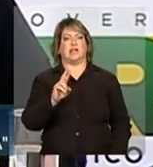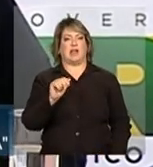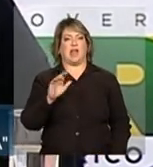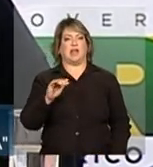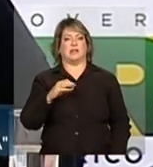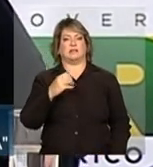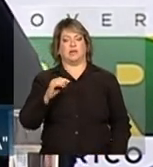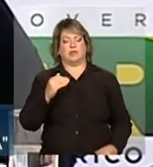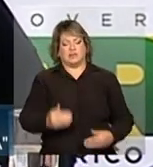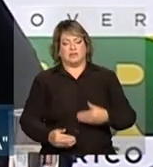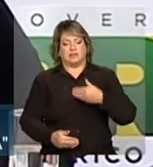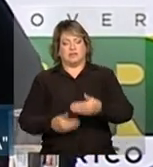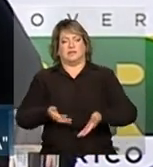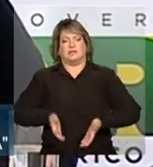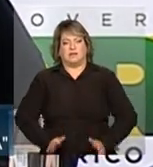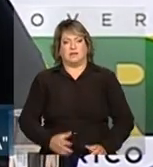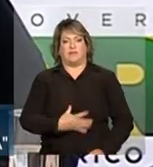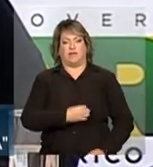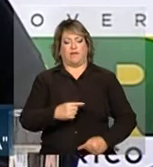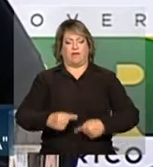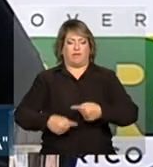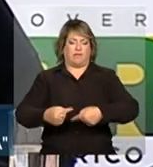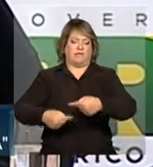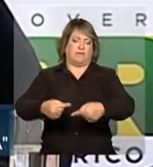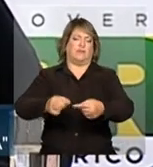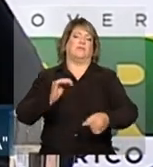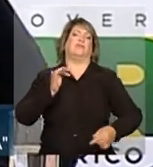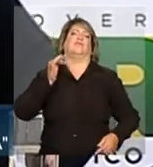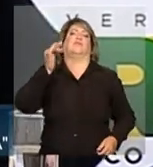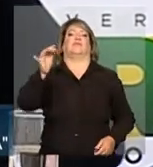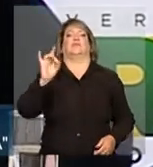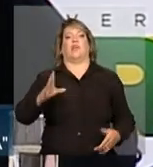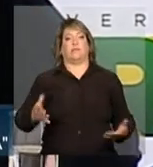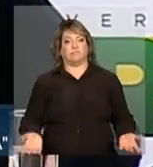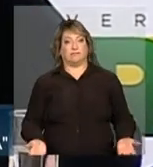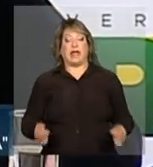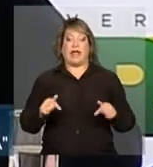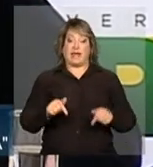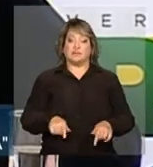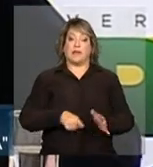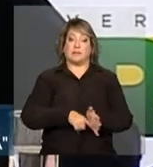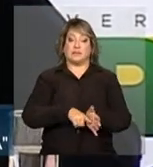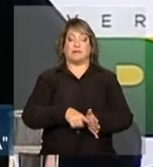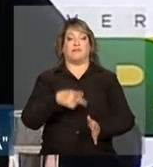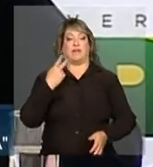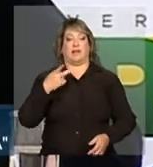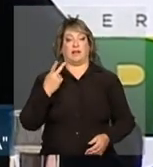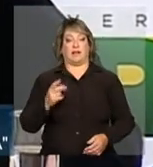Então, exatamente é disso que se trata a pesquisa. Eu vou usar